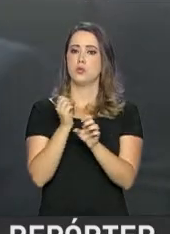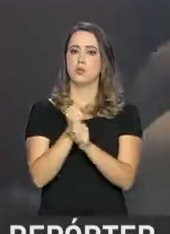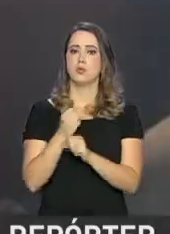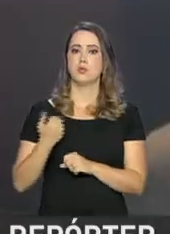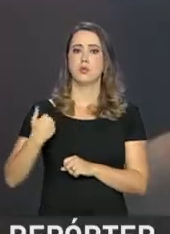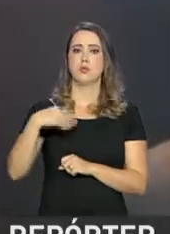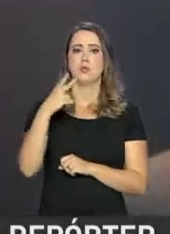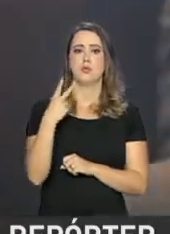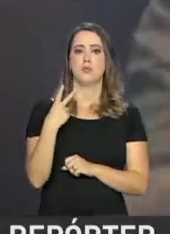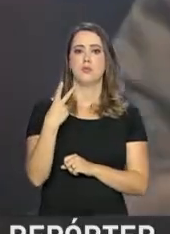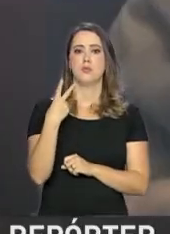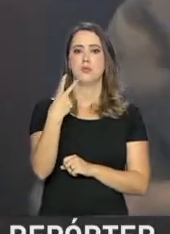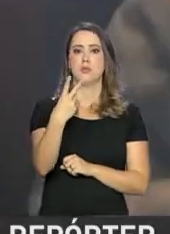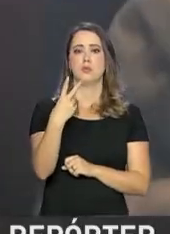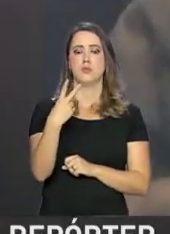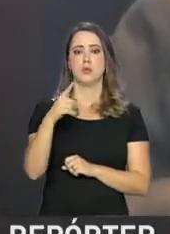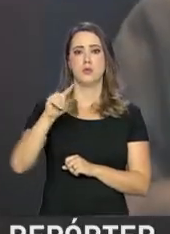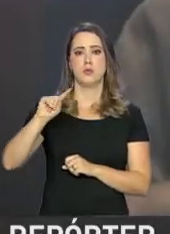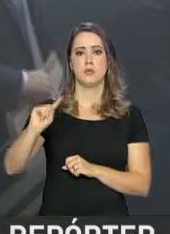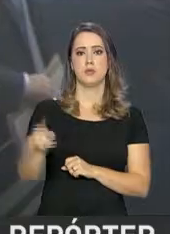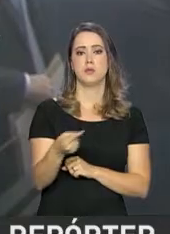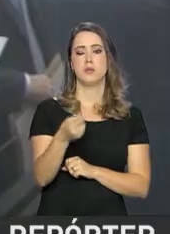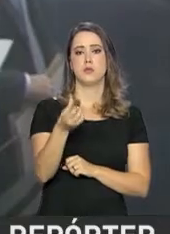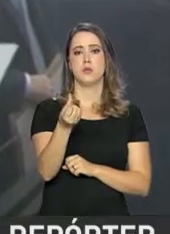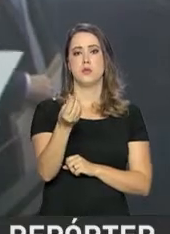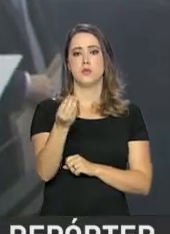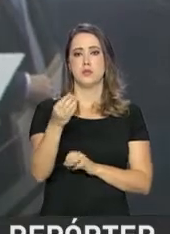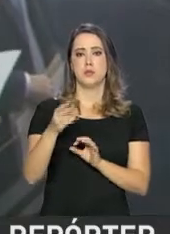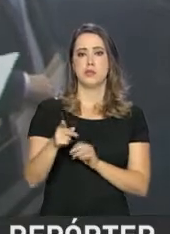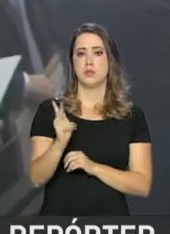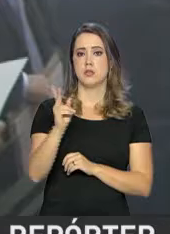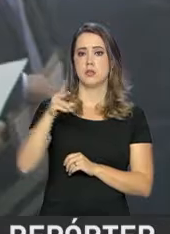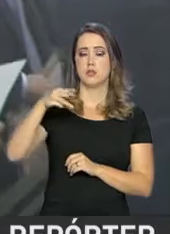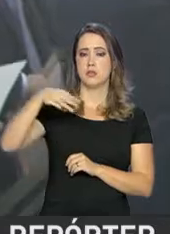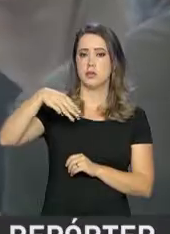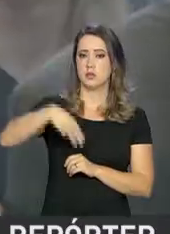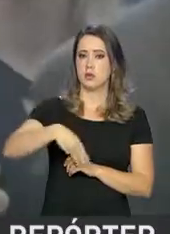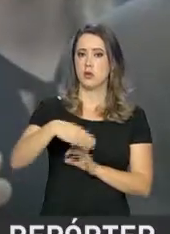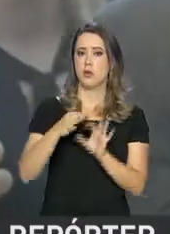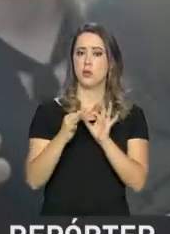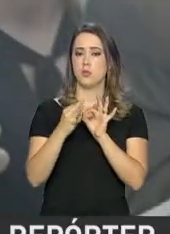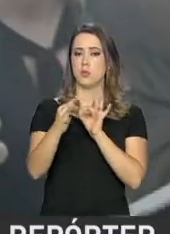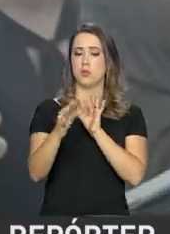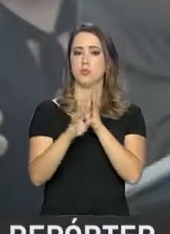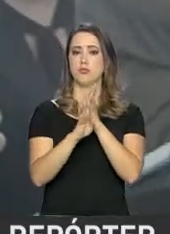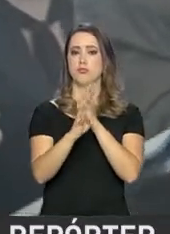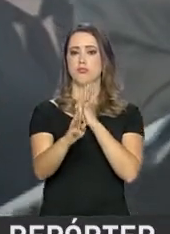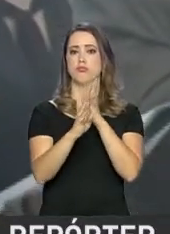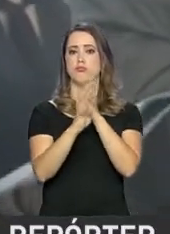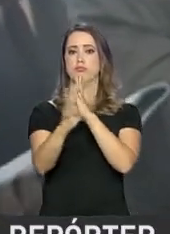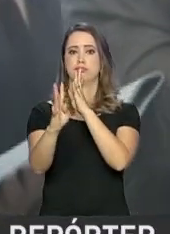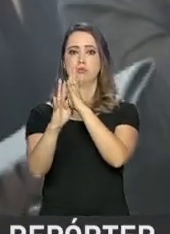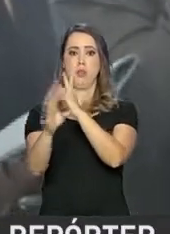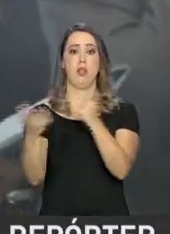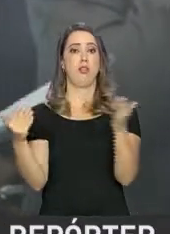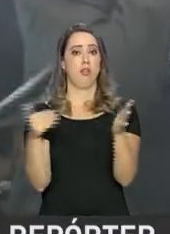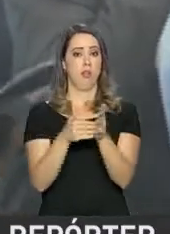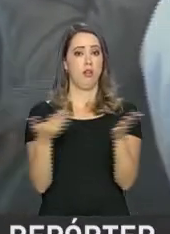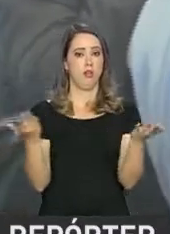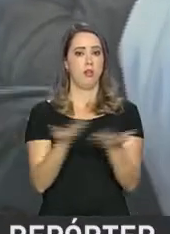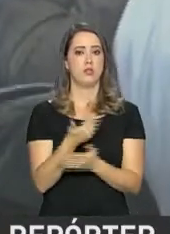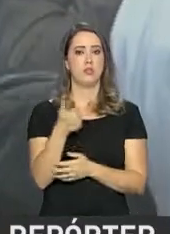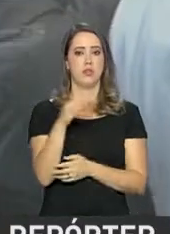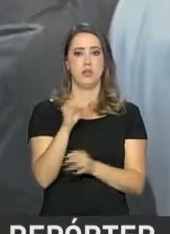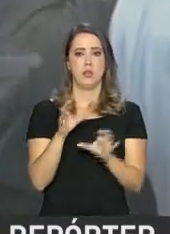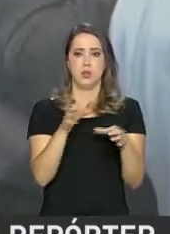2006 do 2.600 quilômetros de linhas de transmissão além de substações até agora dez lotes já foram